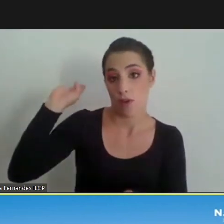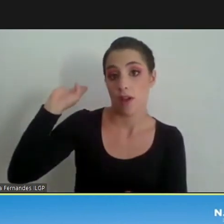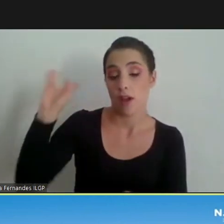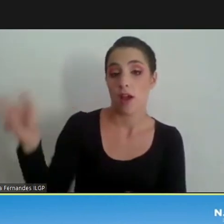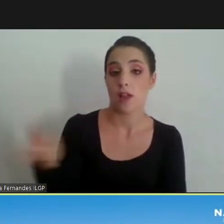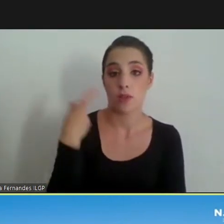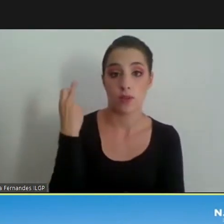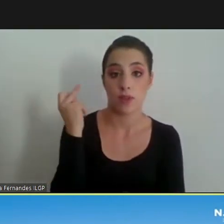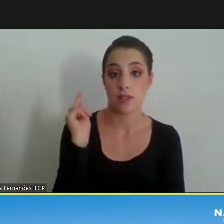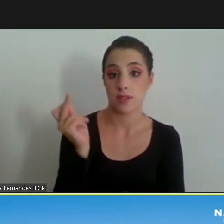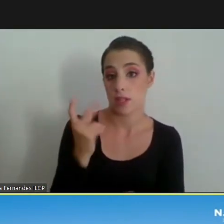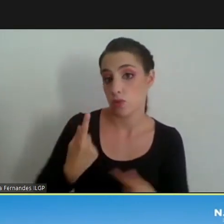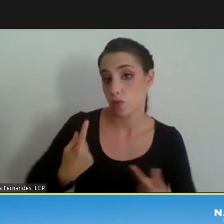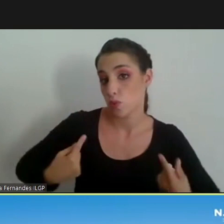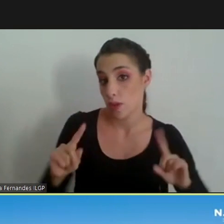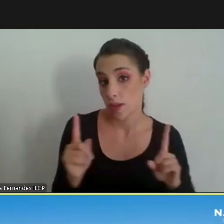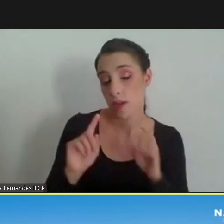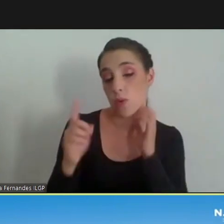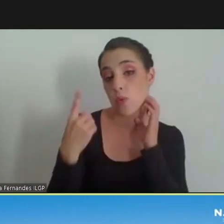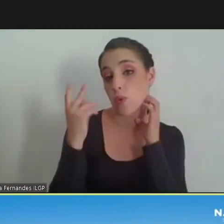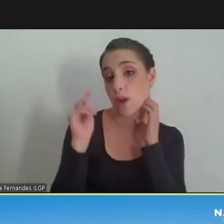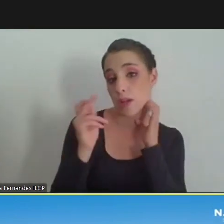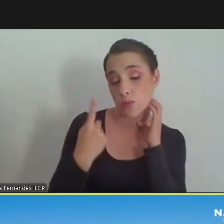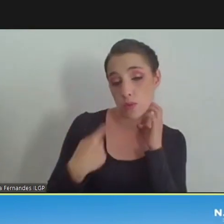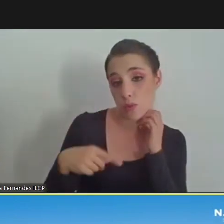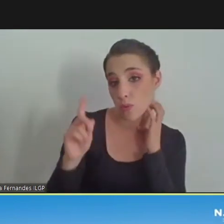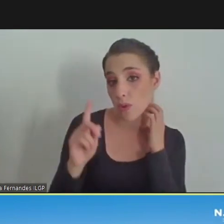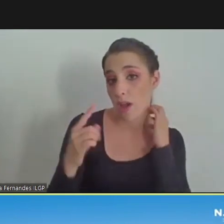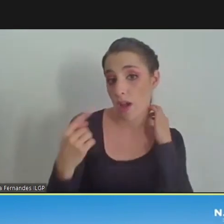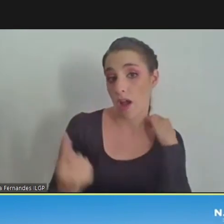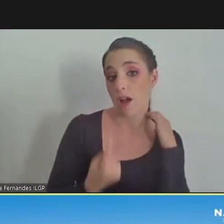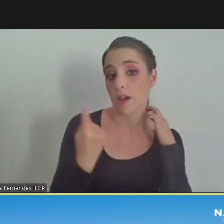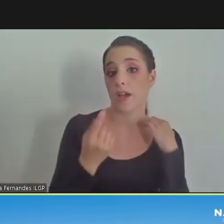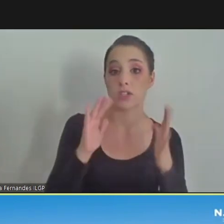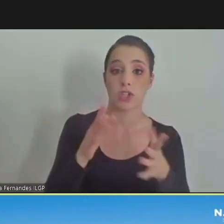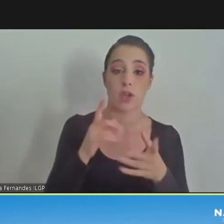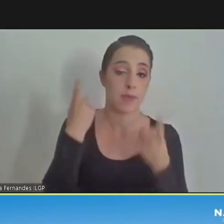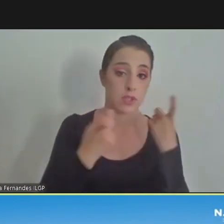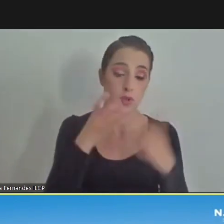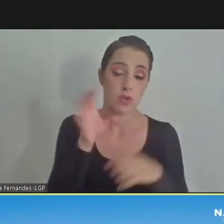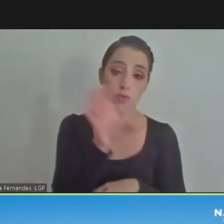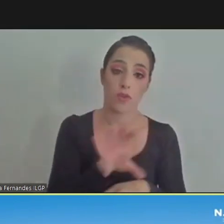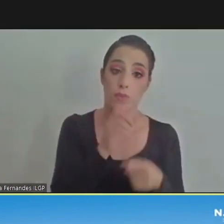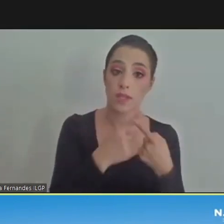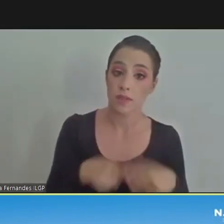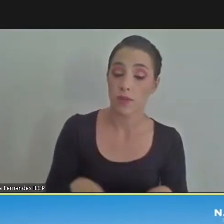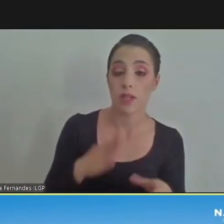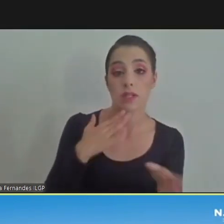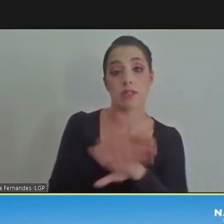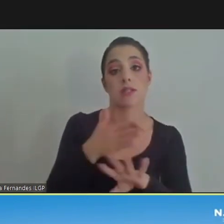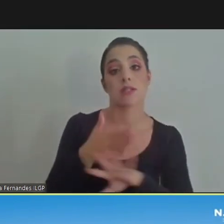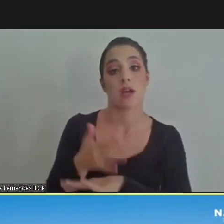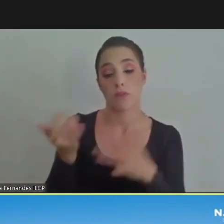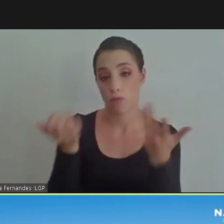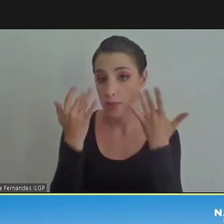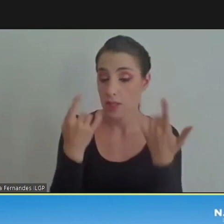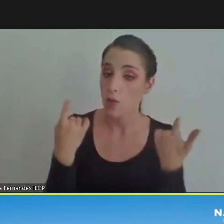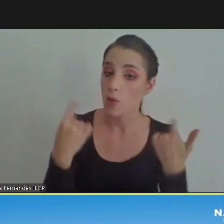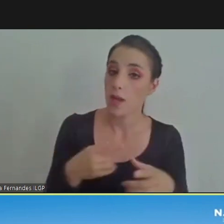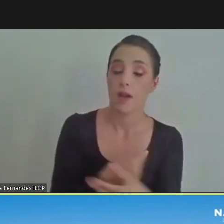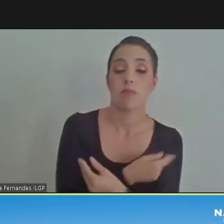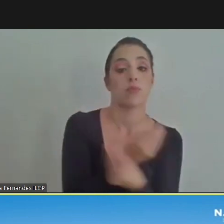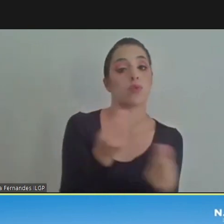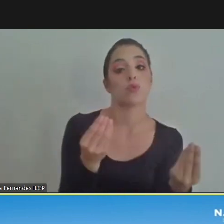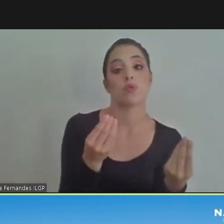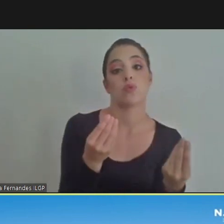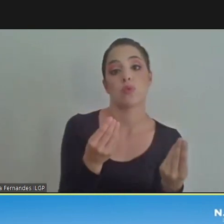anos, passado 1 ano, já alguém pensou de uma forma completamente diferente. O acesso à informação é totalmente